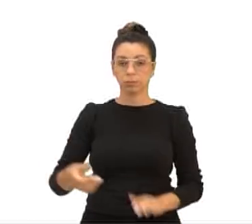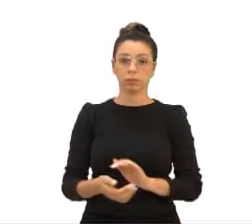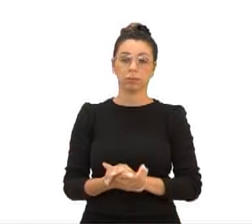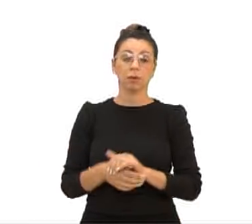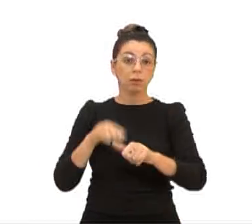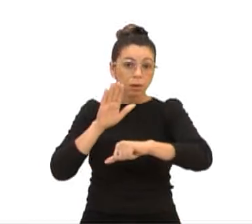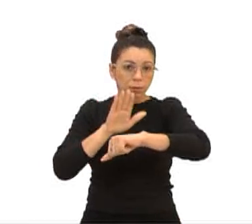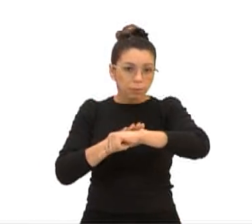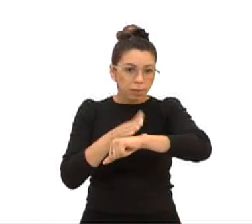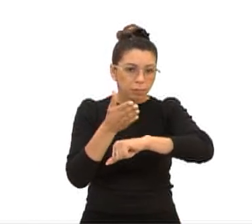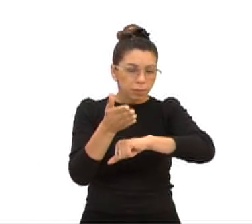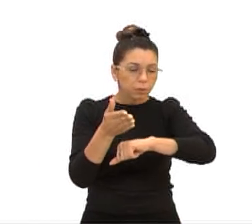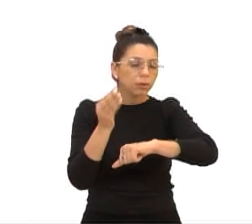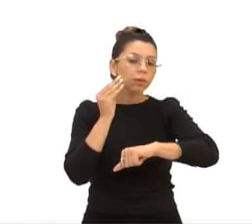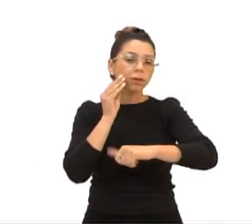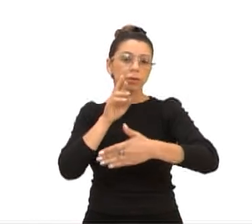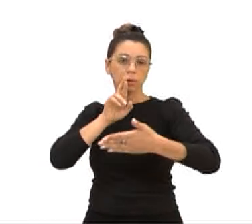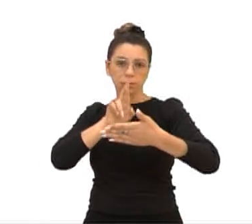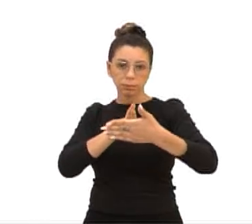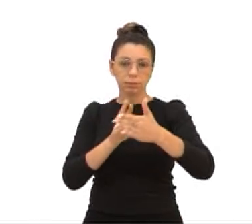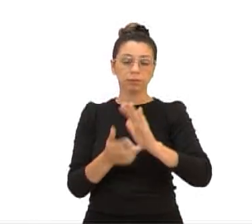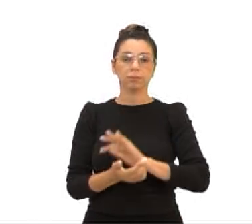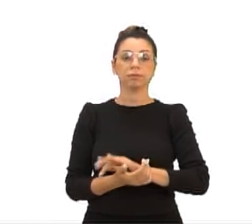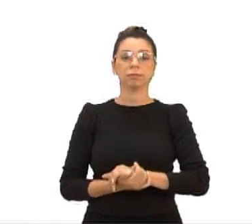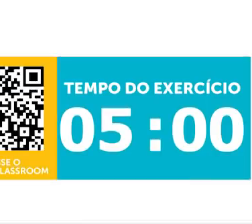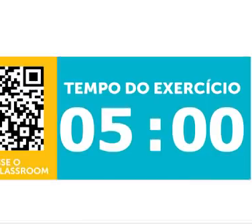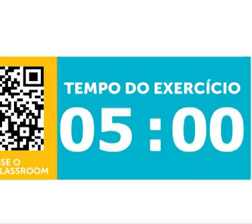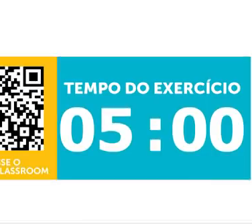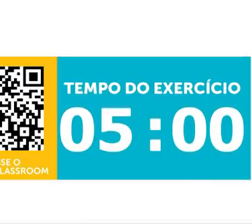Um tempinho para vocês tentarem fazer, ok?